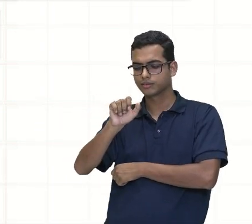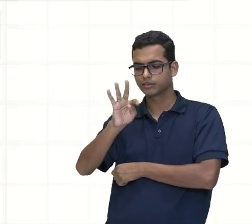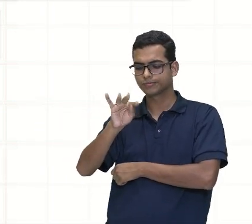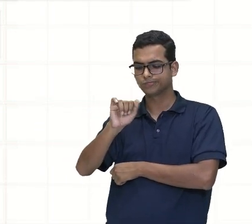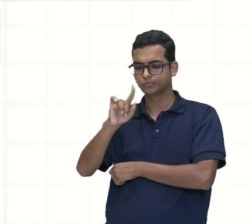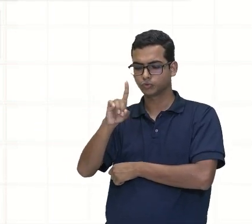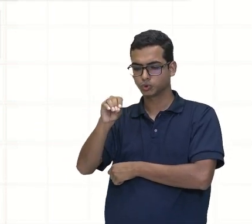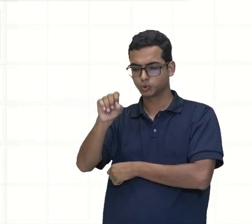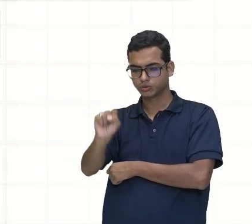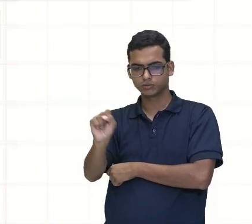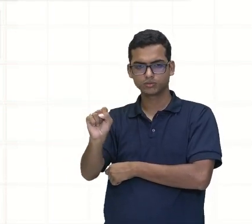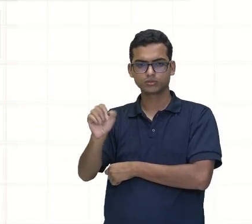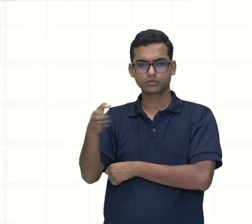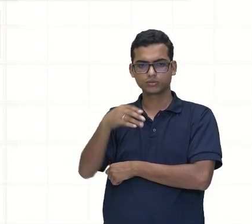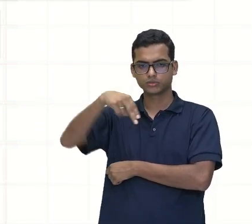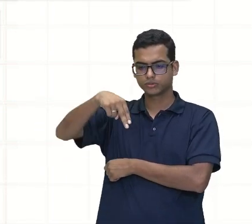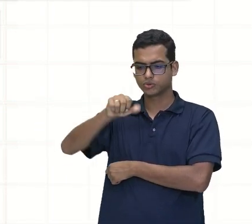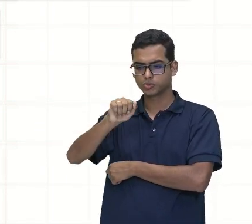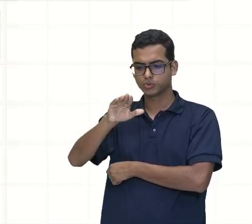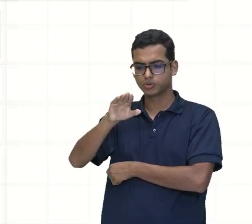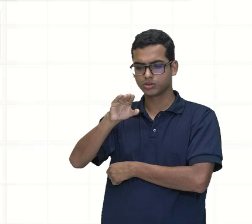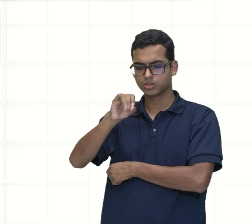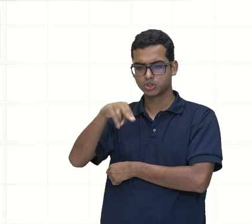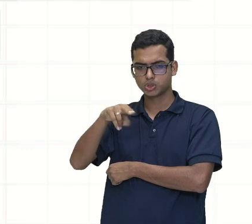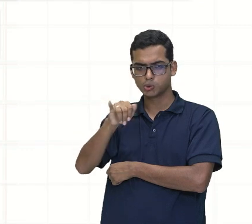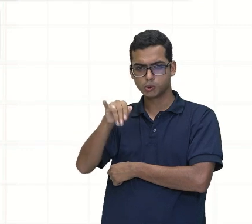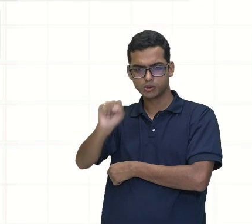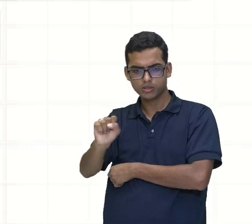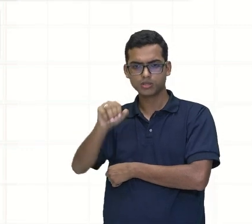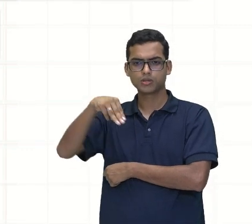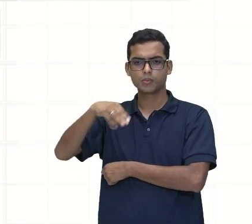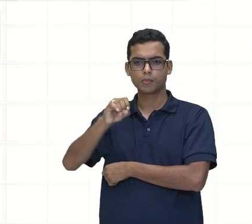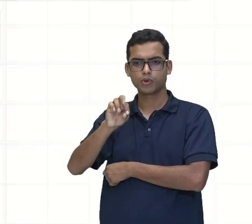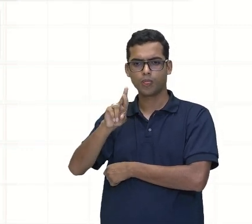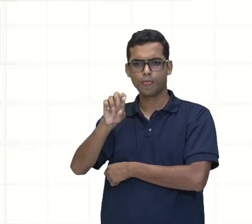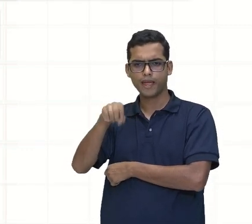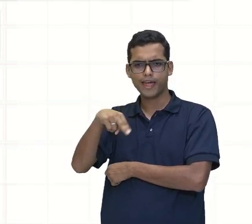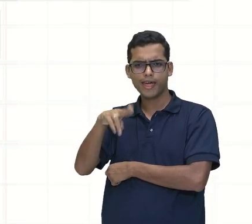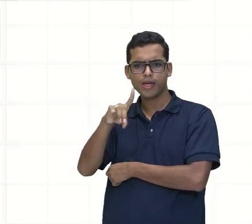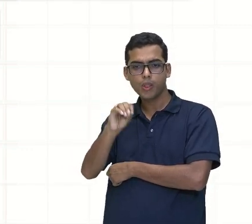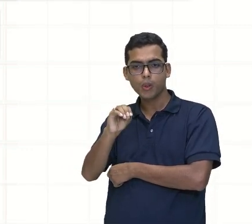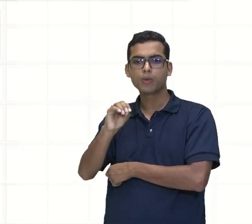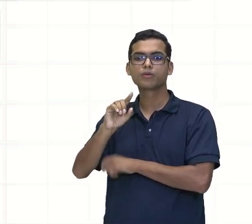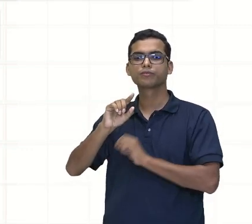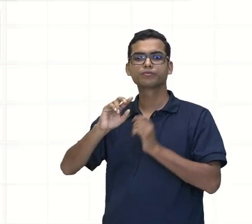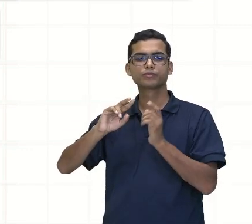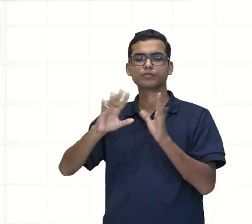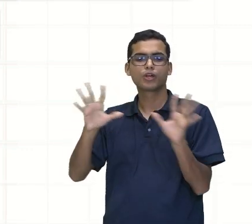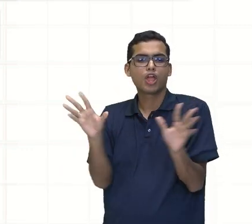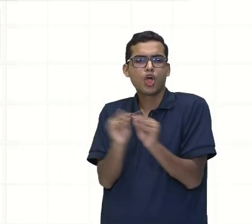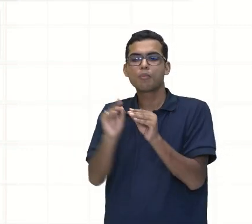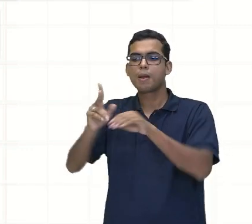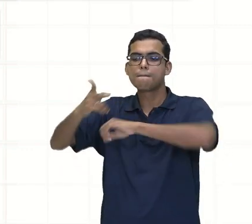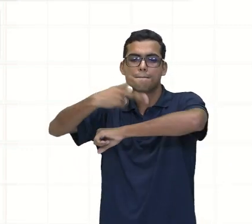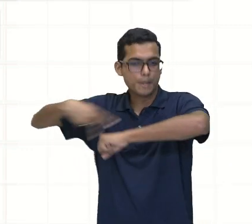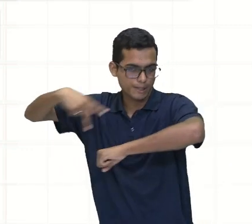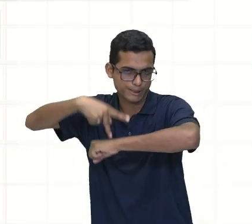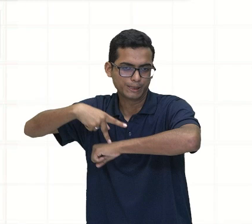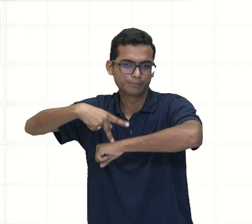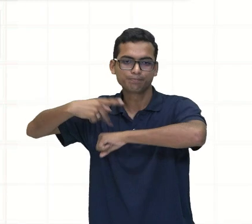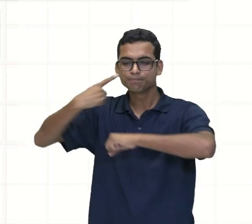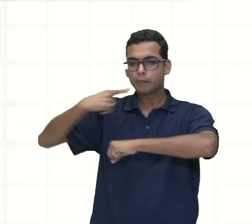surgem ali nesse contexto do chamado mercantilismo, certo? E como exemplo a gente pode citar a França,